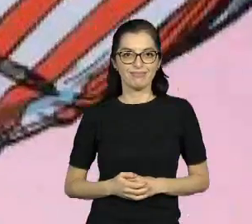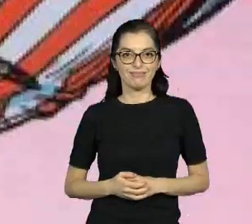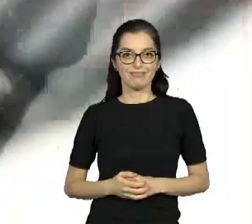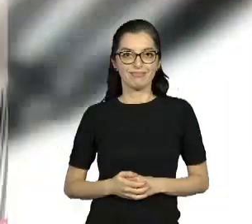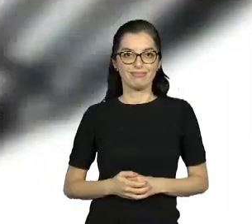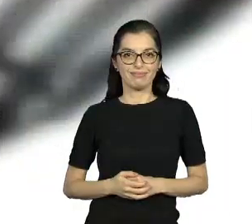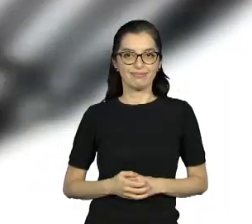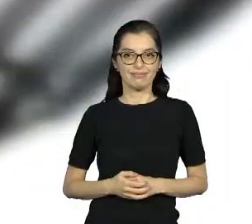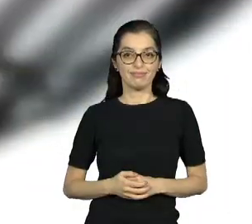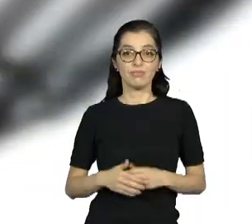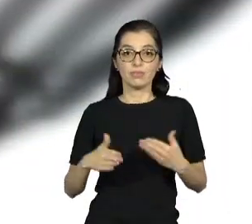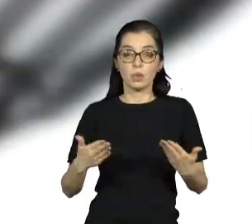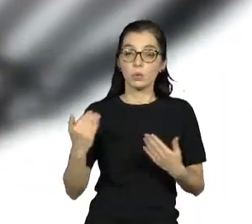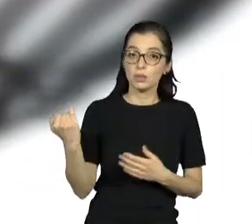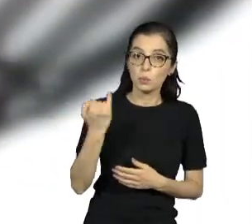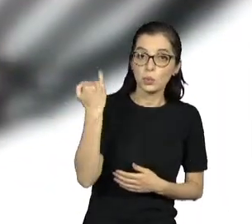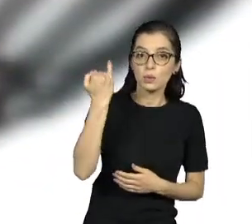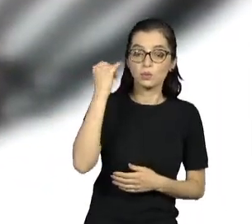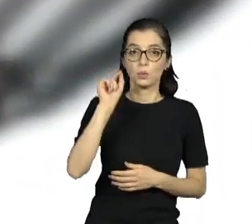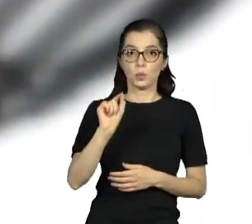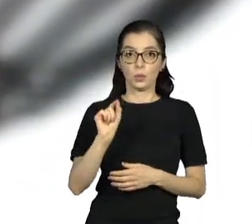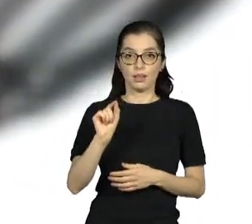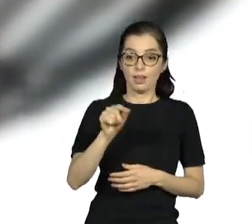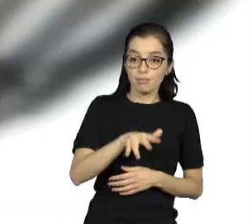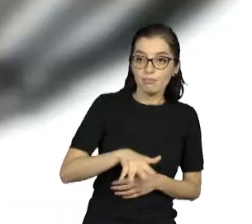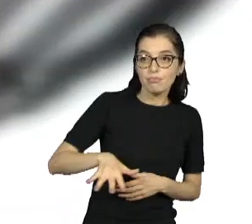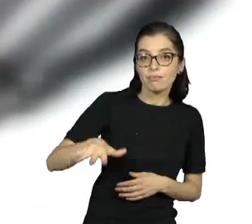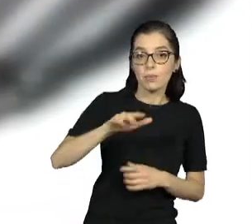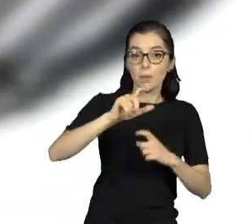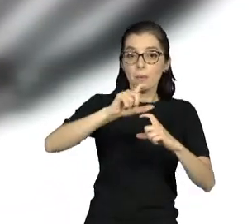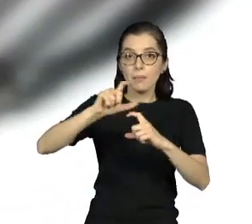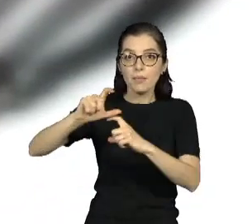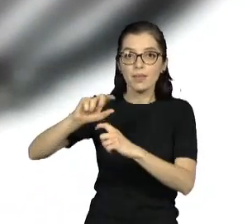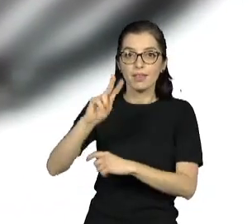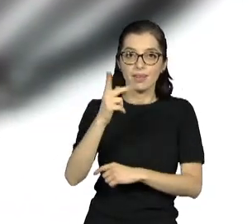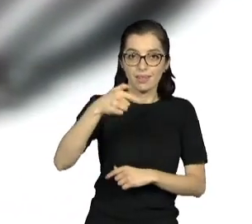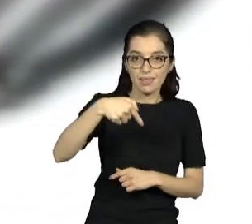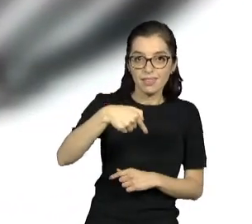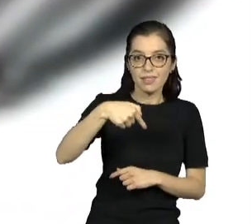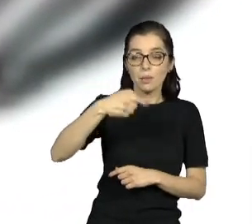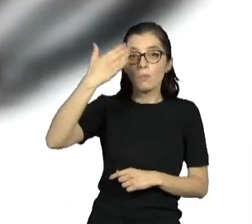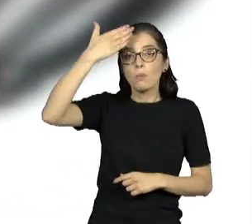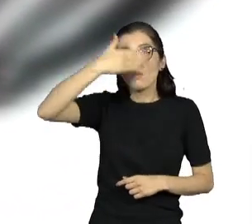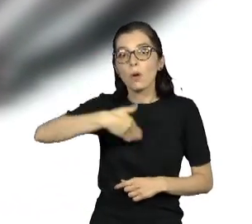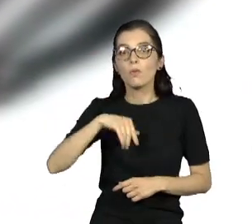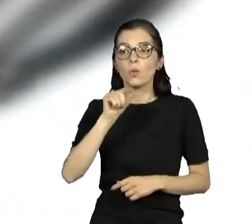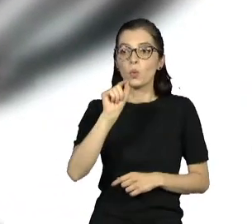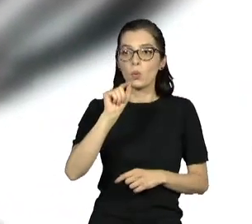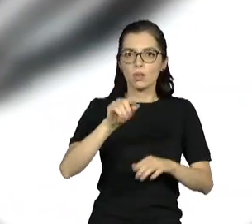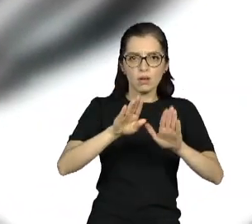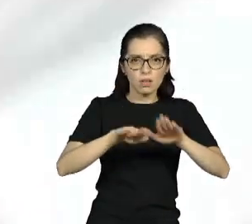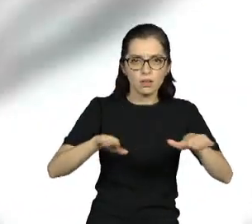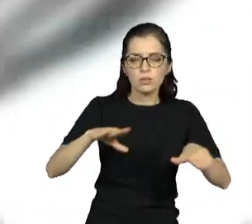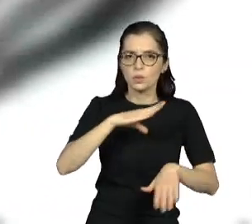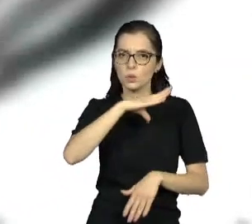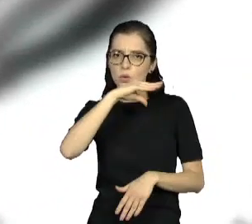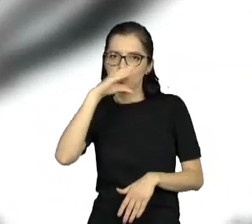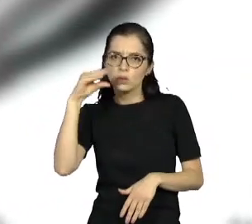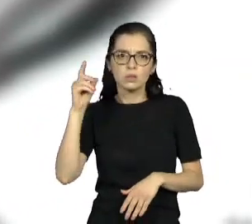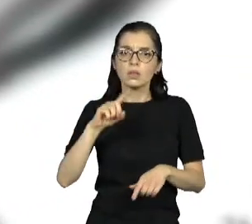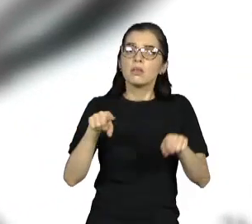Eisner teve importância fundamental no mundo dos quadrinhos ao provar que eles não eram apenas para crianças e adolescentes.